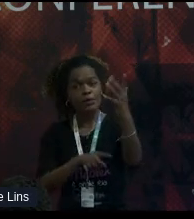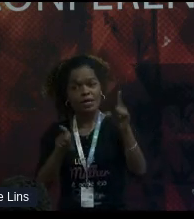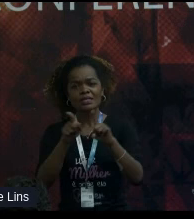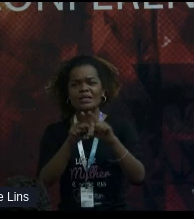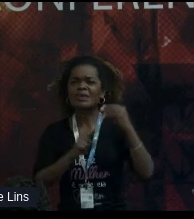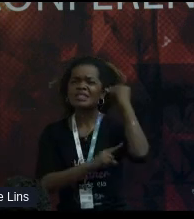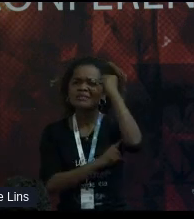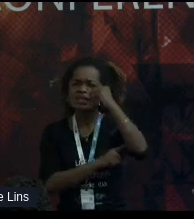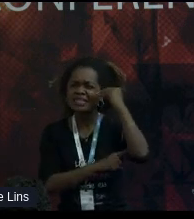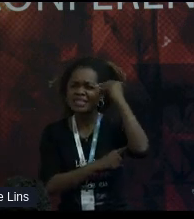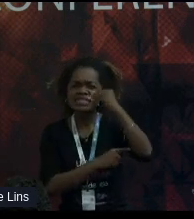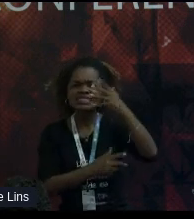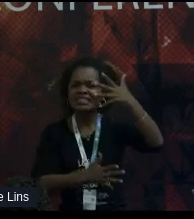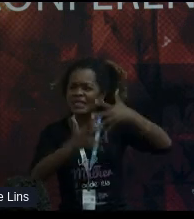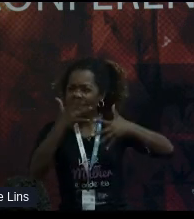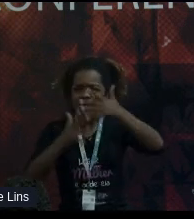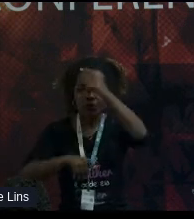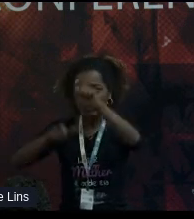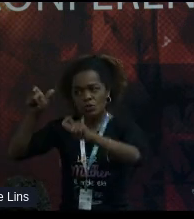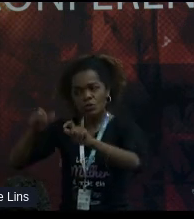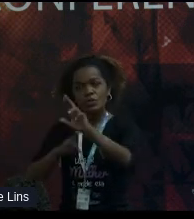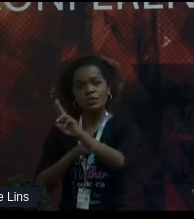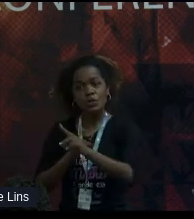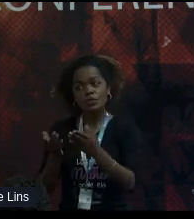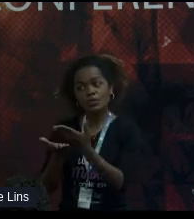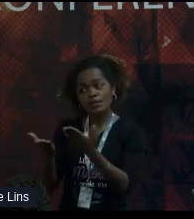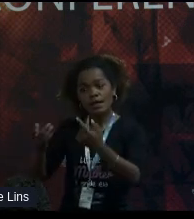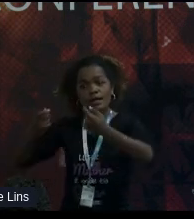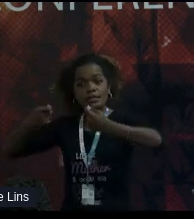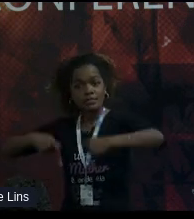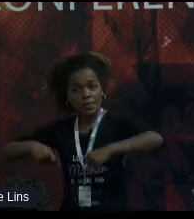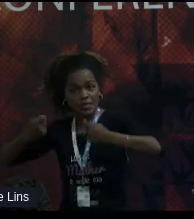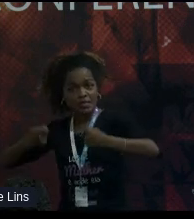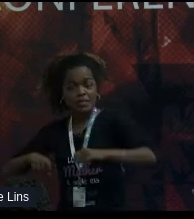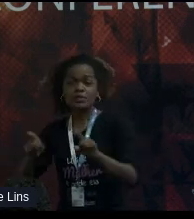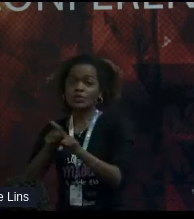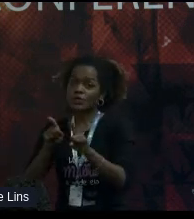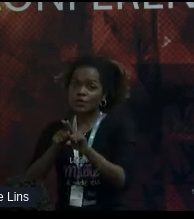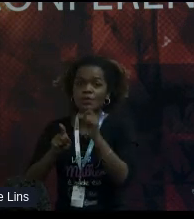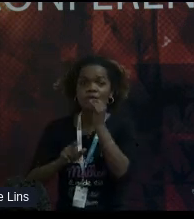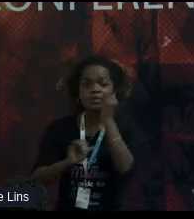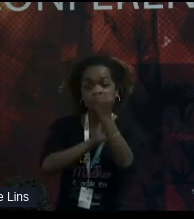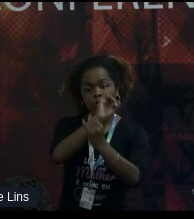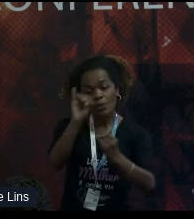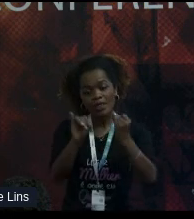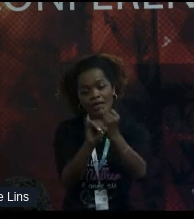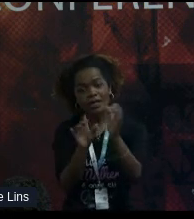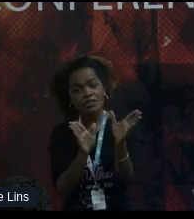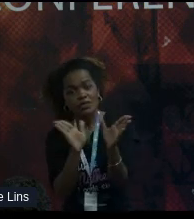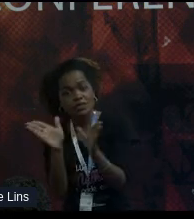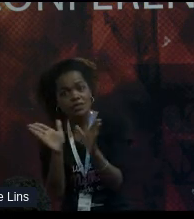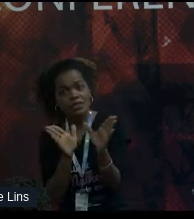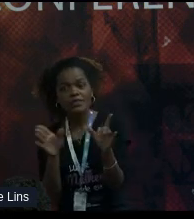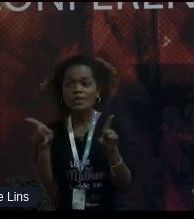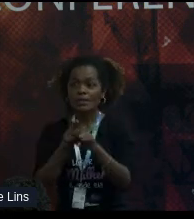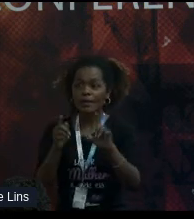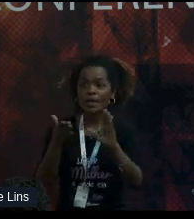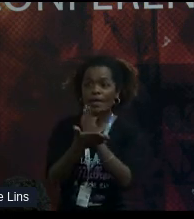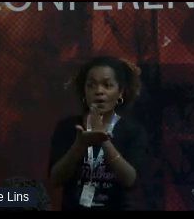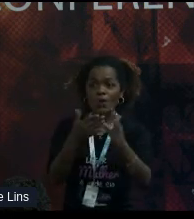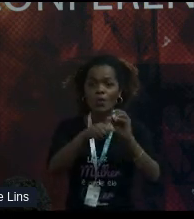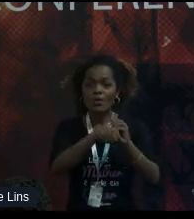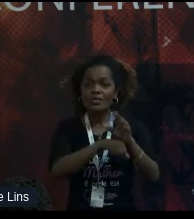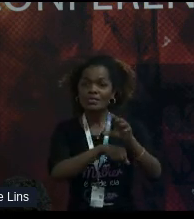de uso das pessoas que necessitam, né, de uma internet mais acessível, e também algumas dicas,